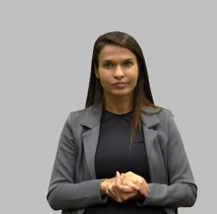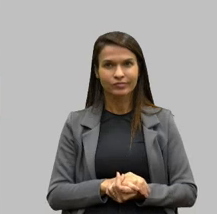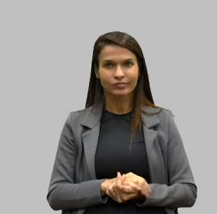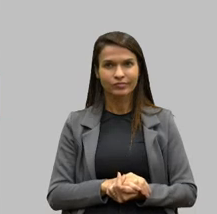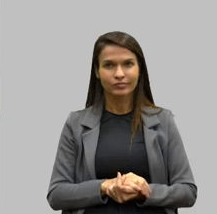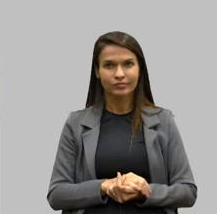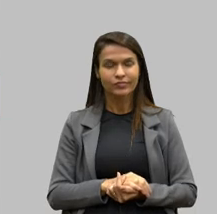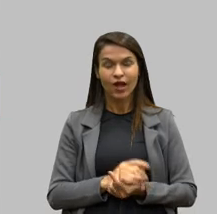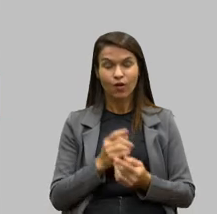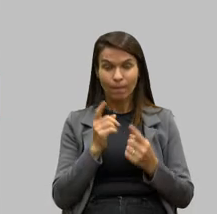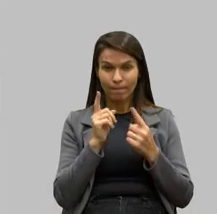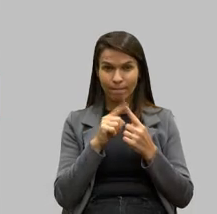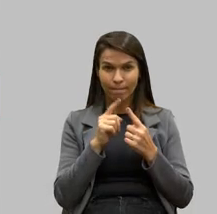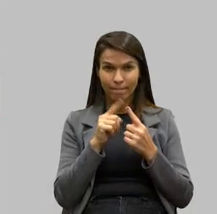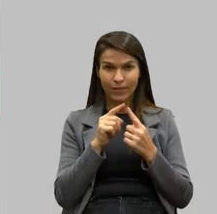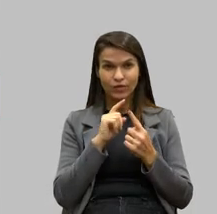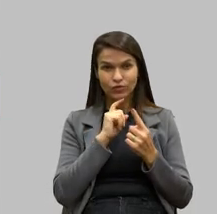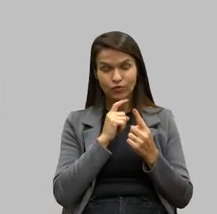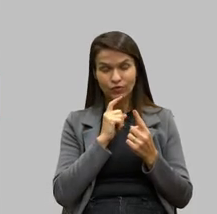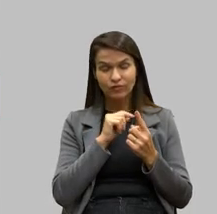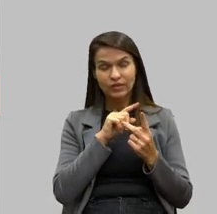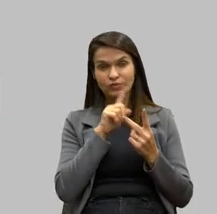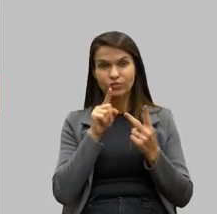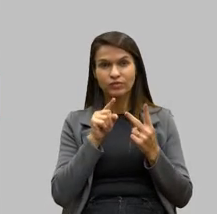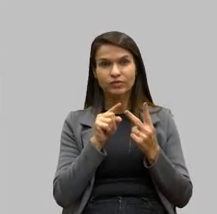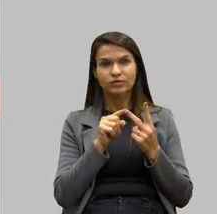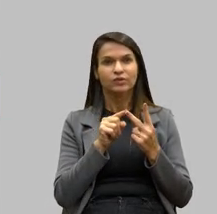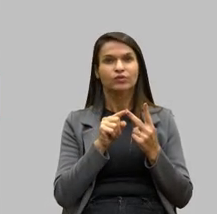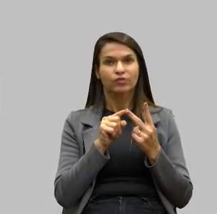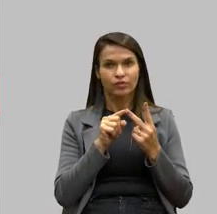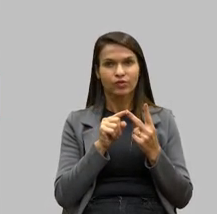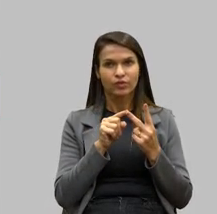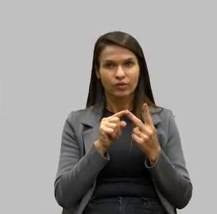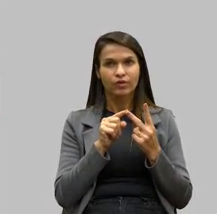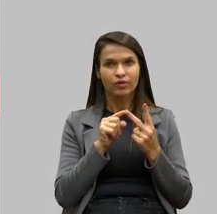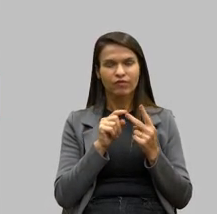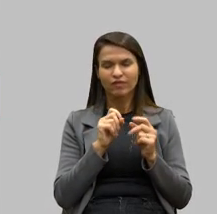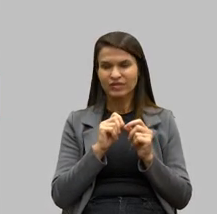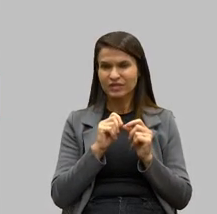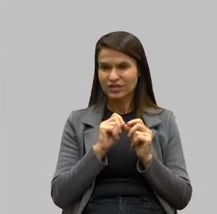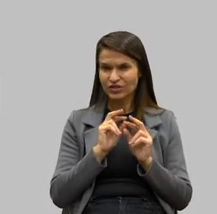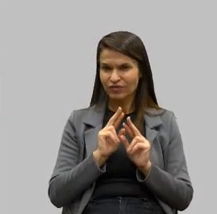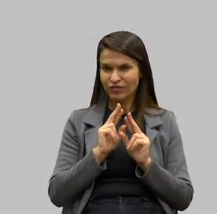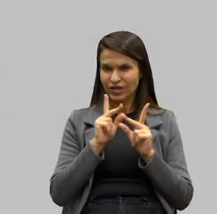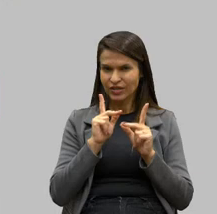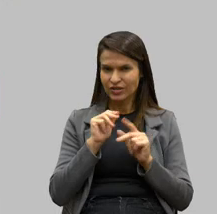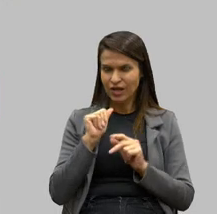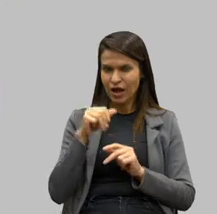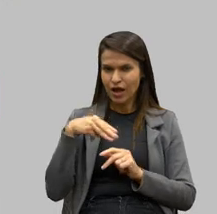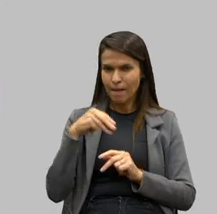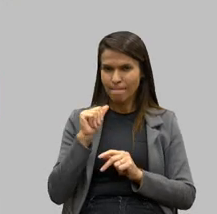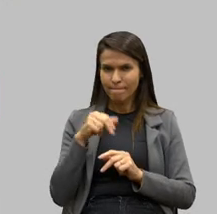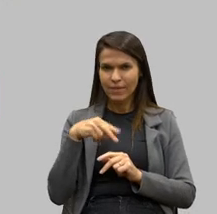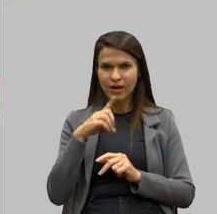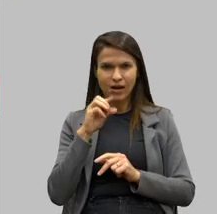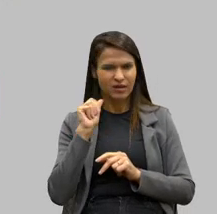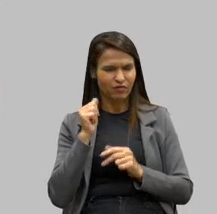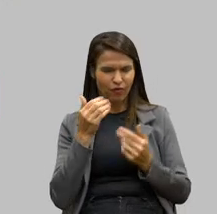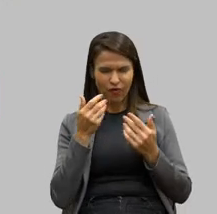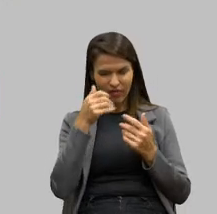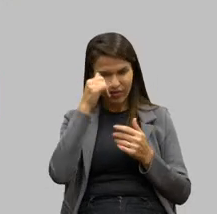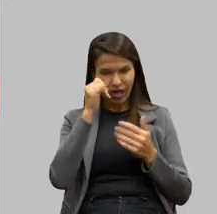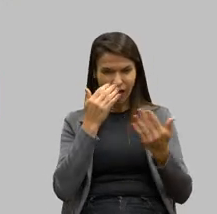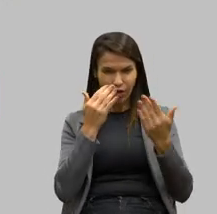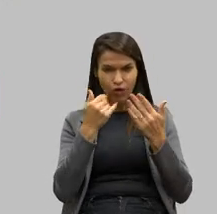Esse é o primeiro questionamento. O segundo, eu vou fazer diferente. Ah, Amanda, eu não vou nem comparar, porque eu estava vereador com o